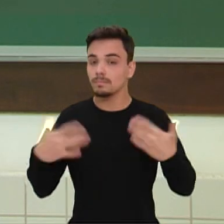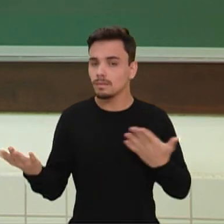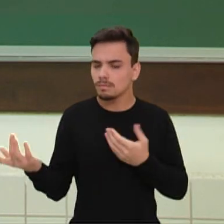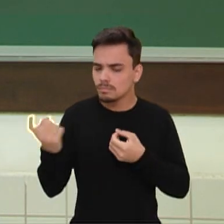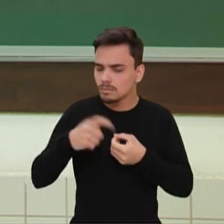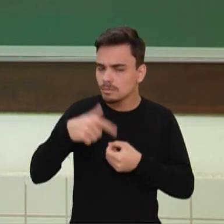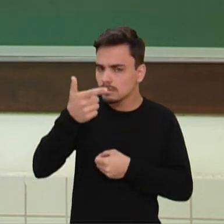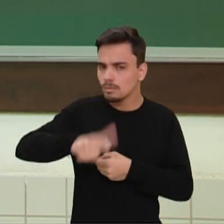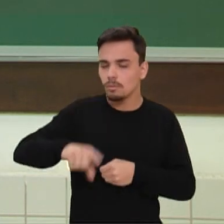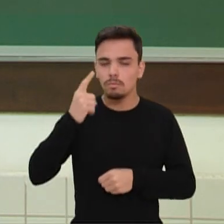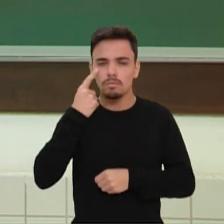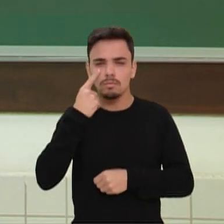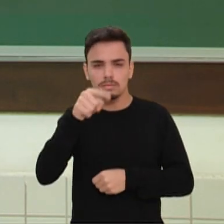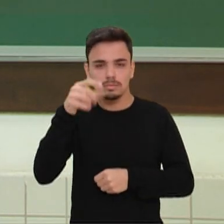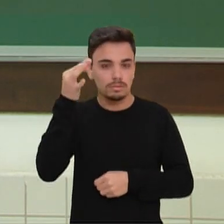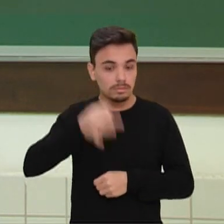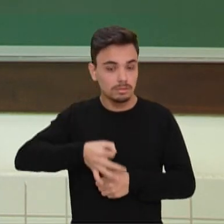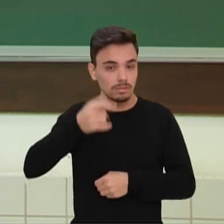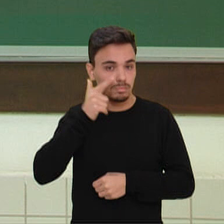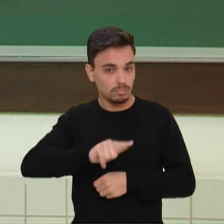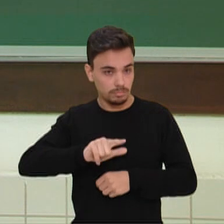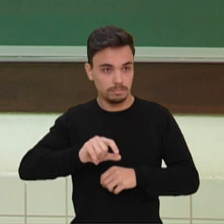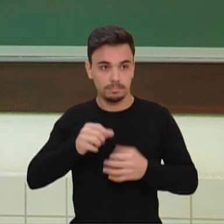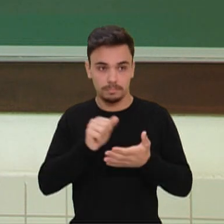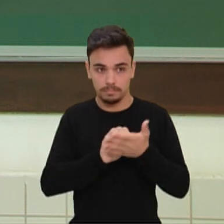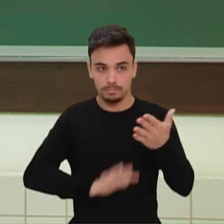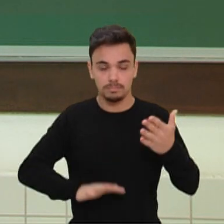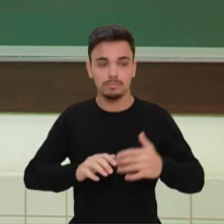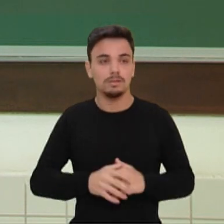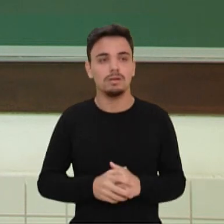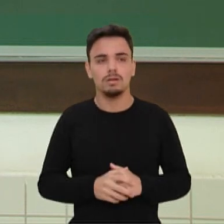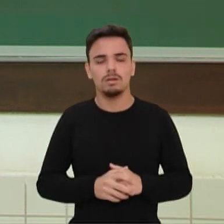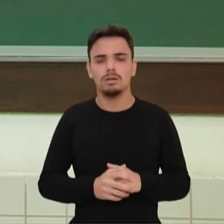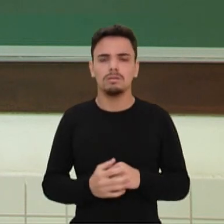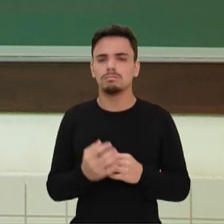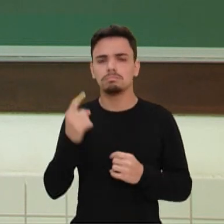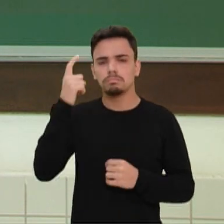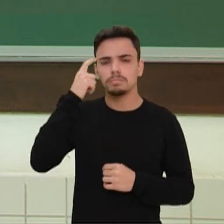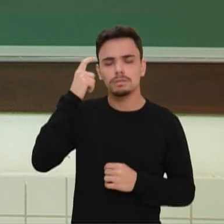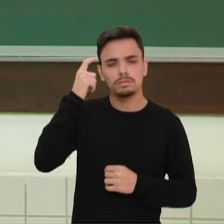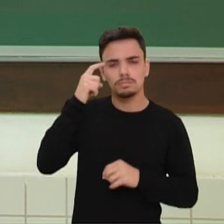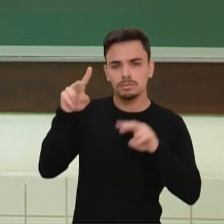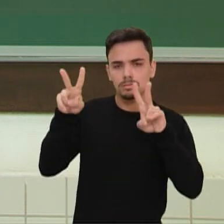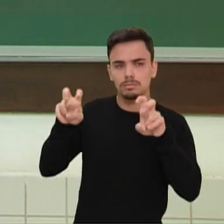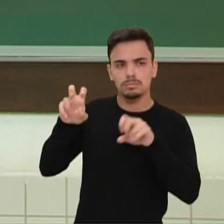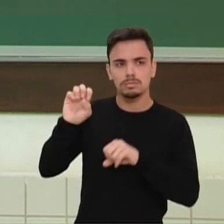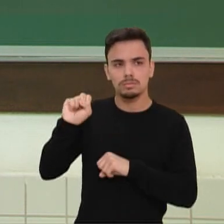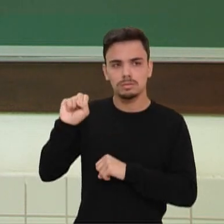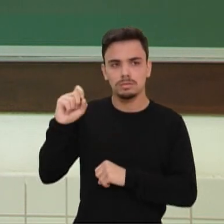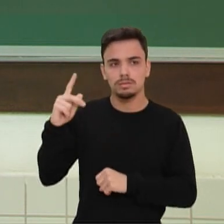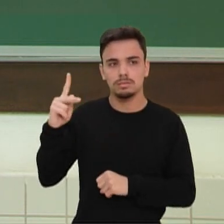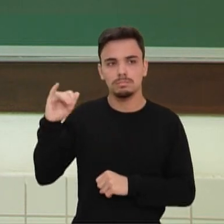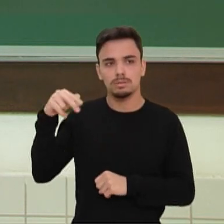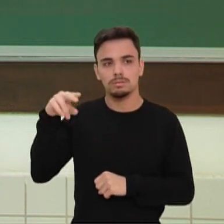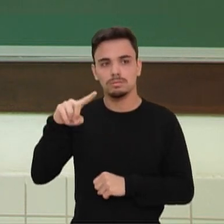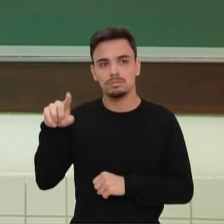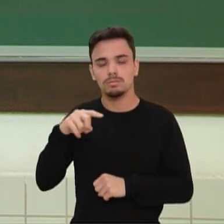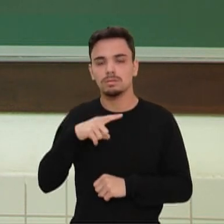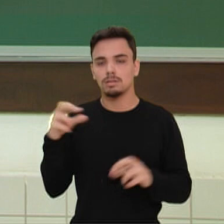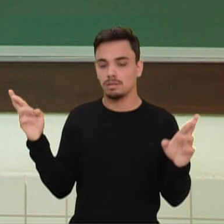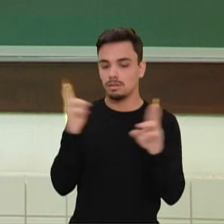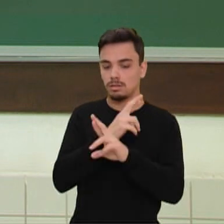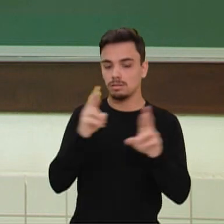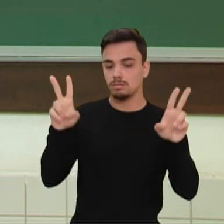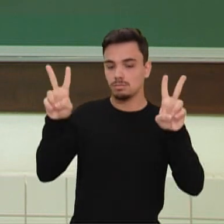Estamos de volta. Vamos ver se você acertou o exercício? Então, no pensamento de Spinoza, há uma relação causal entre o corpo